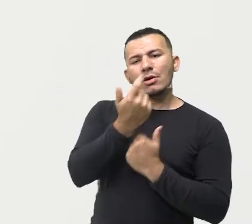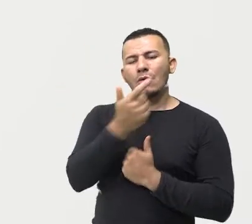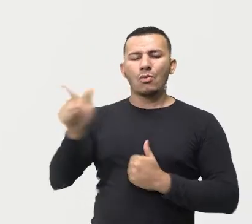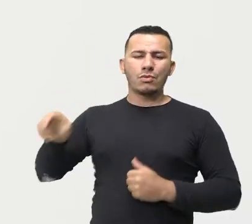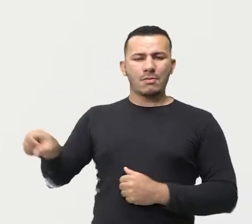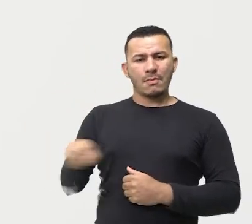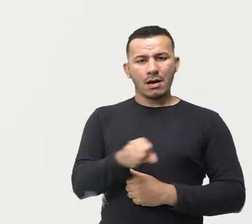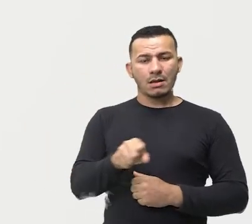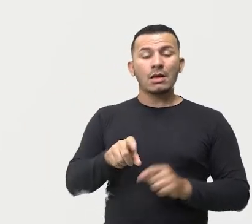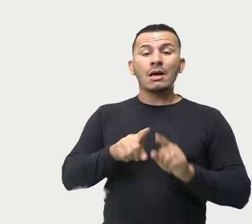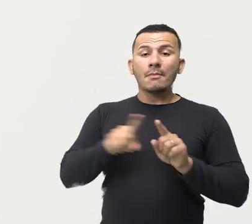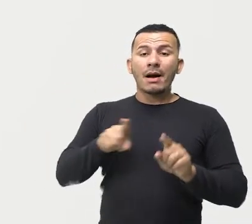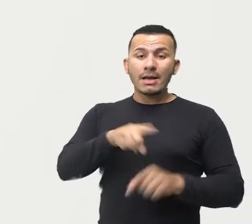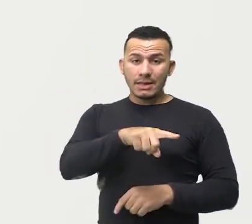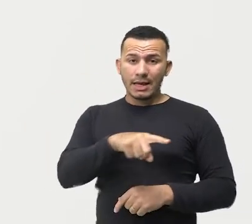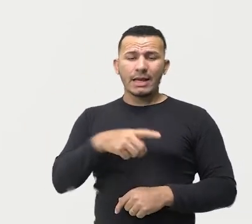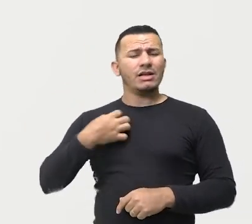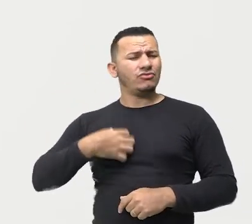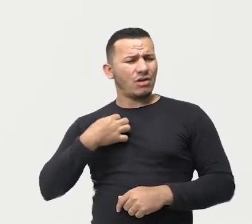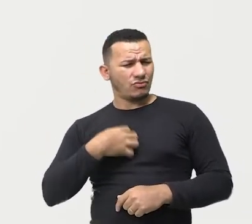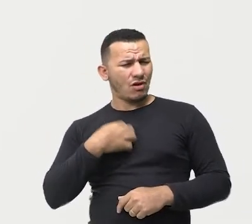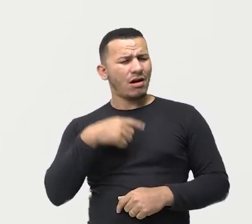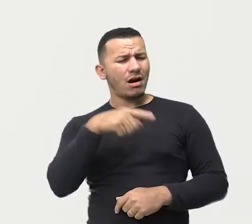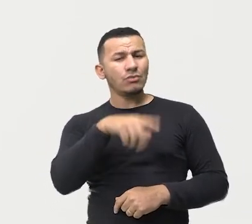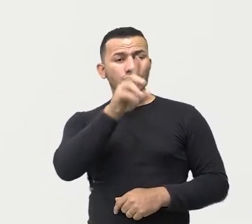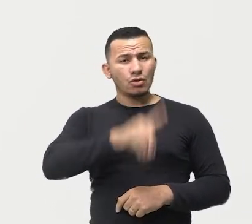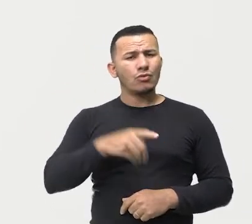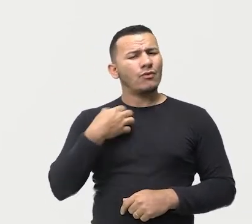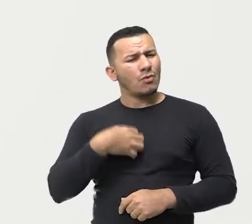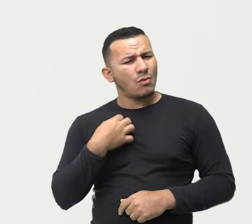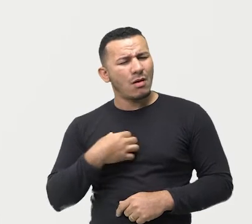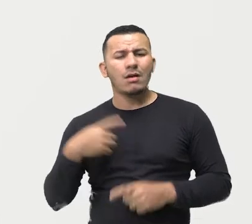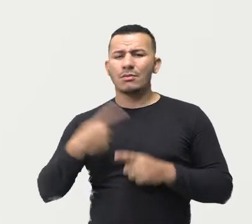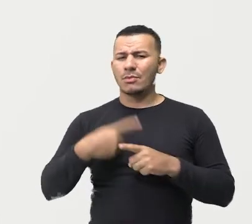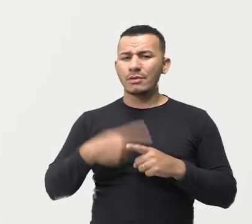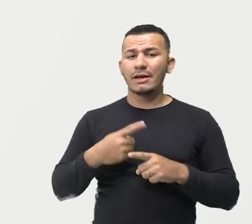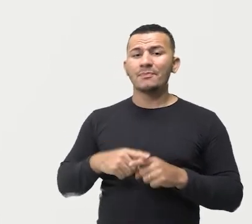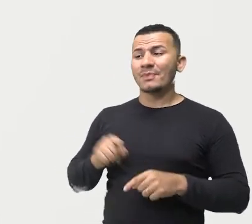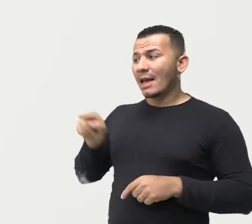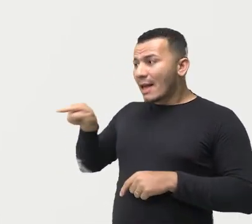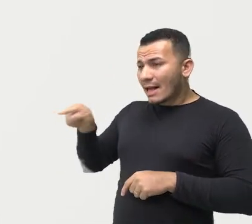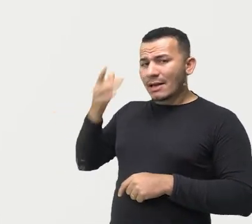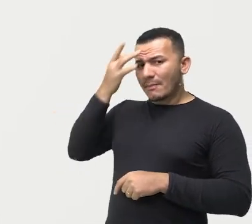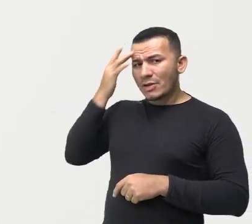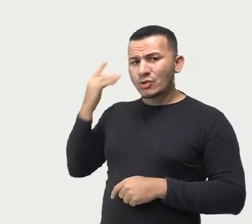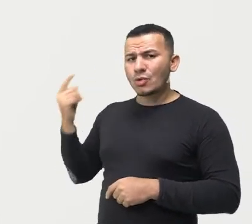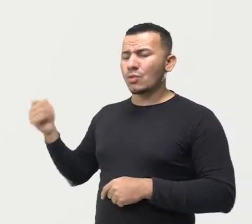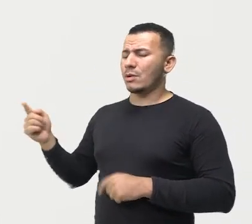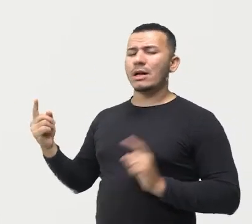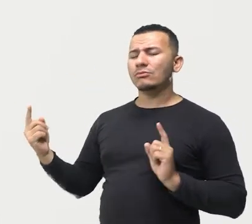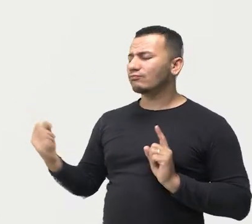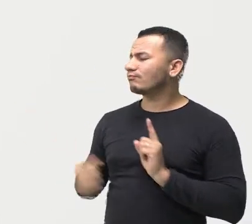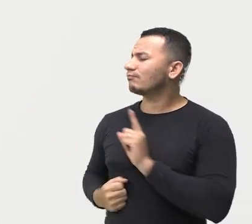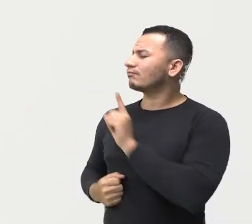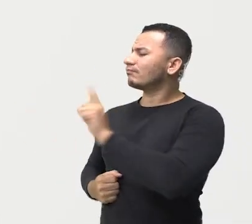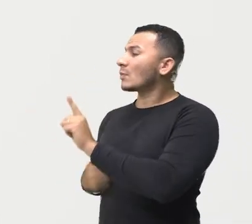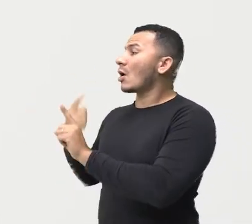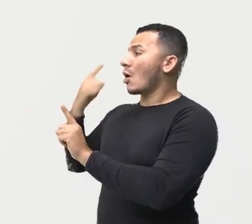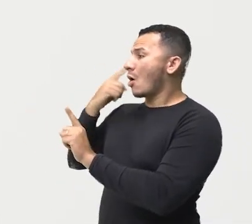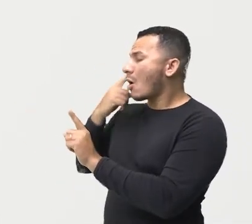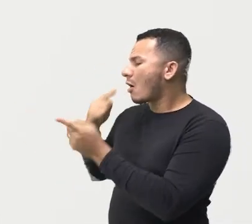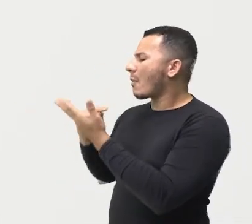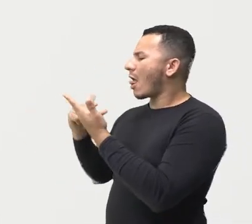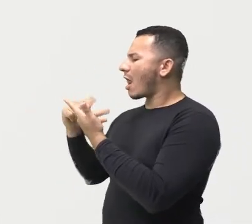agora o que deixou eles chateado que deixou o diretor chateado também foi a forma como ele foi tratado na hora que ele foi